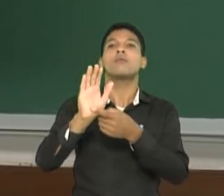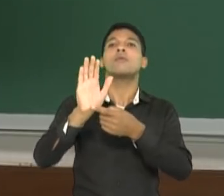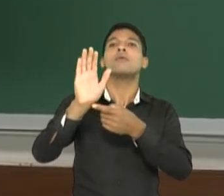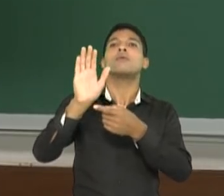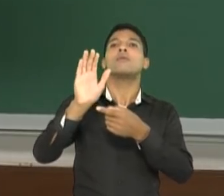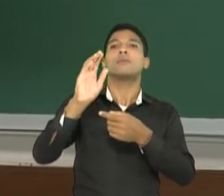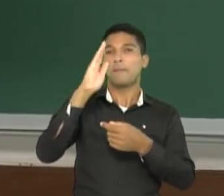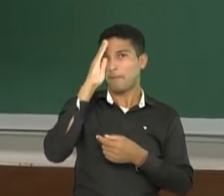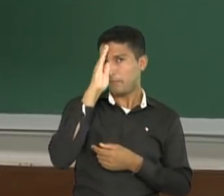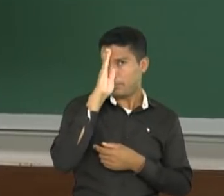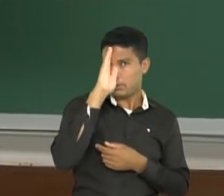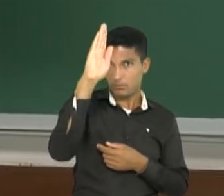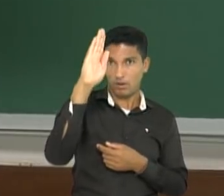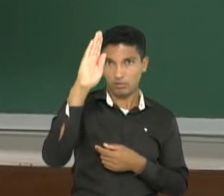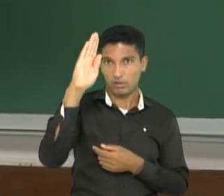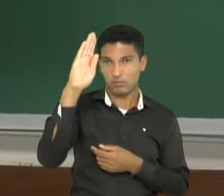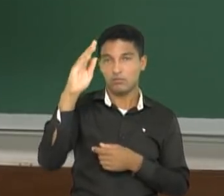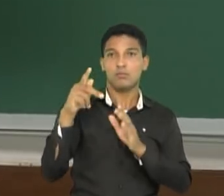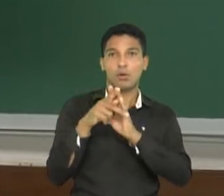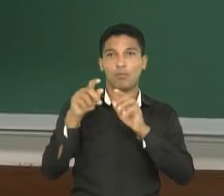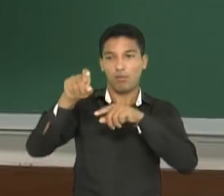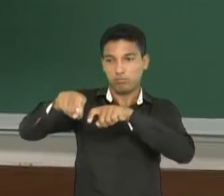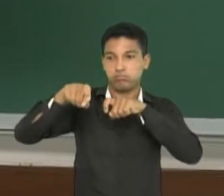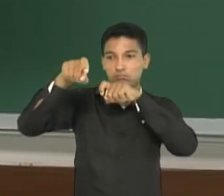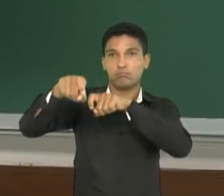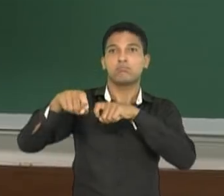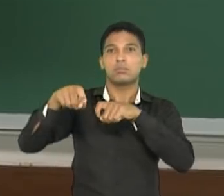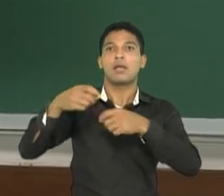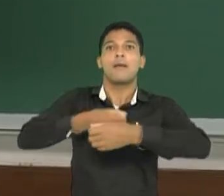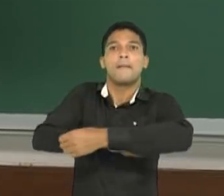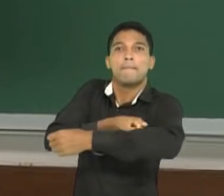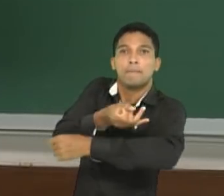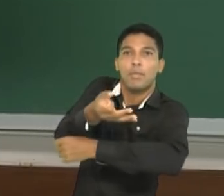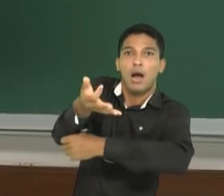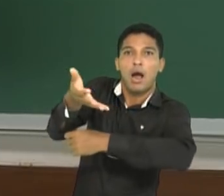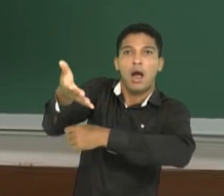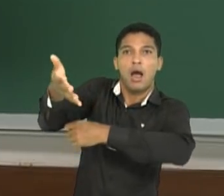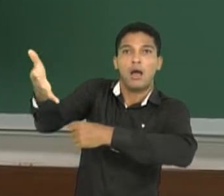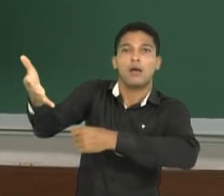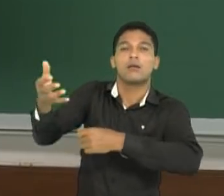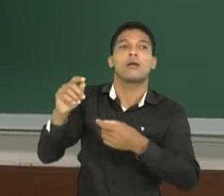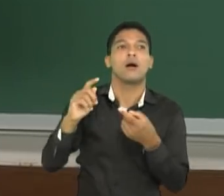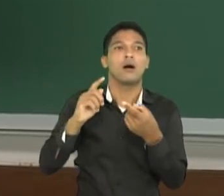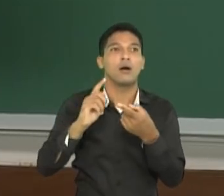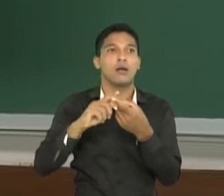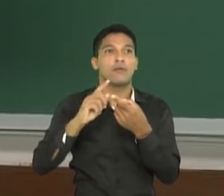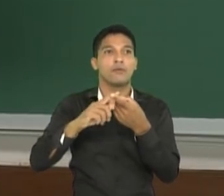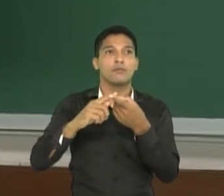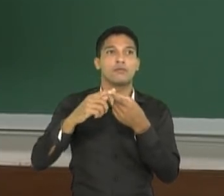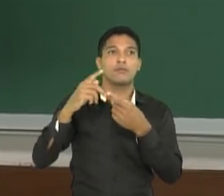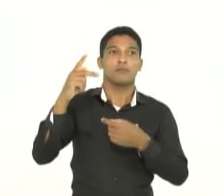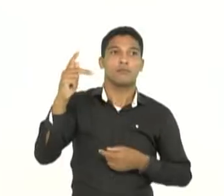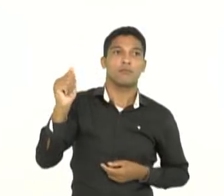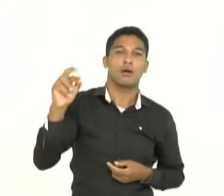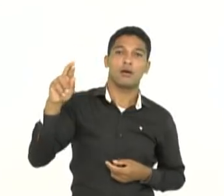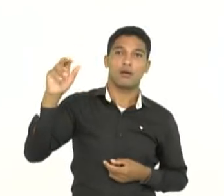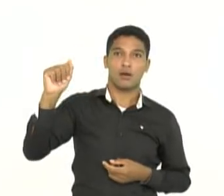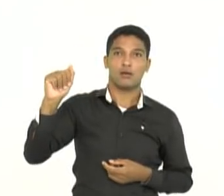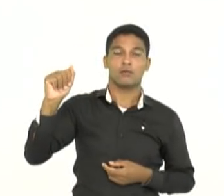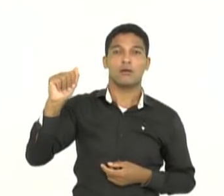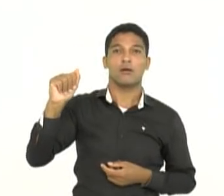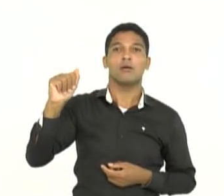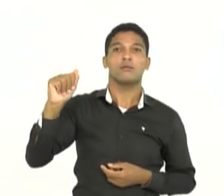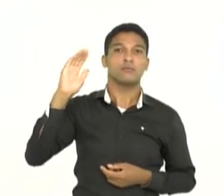de agricultura. Então, no Pará, nós vamos ter ali um destaque para a pimenta do reino. No Amazonas, a